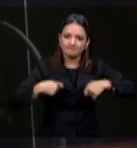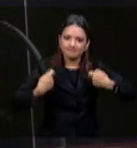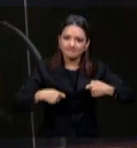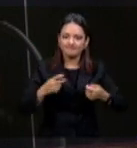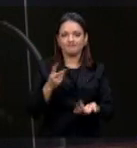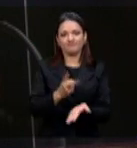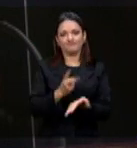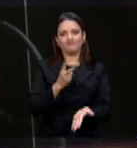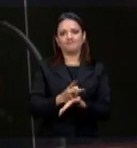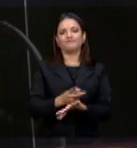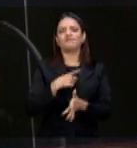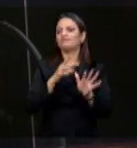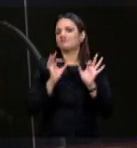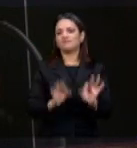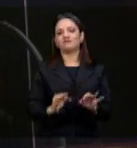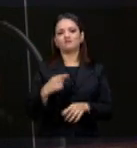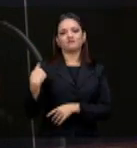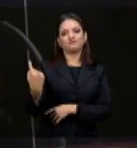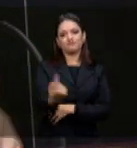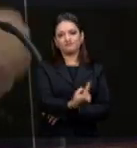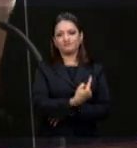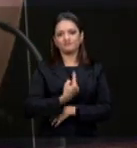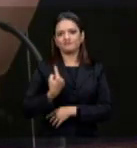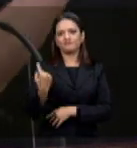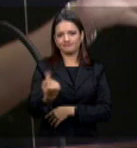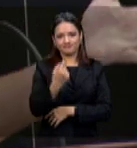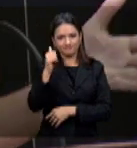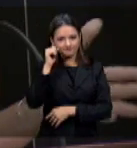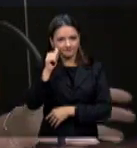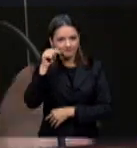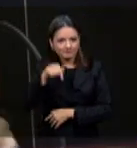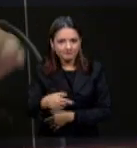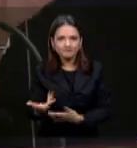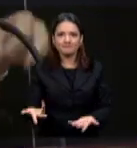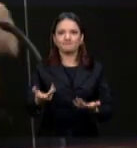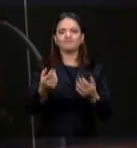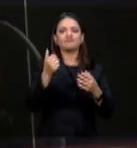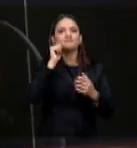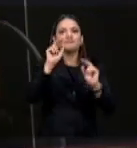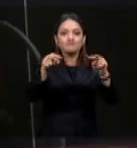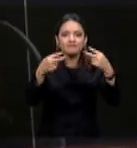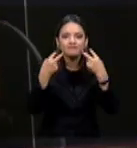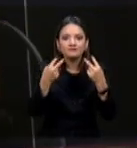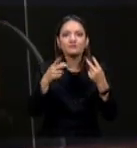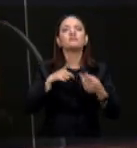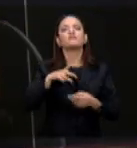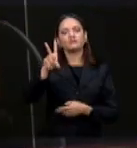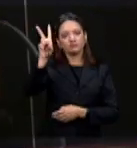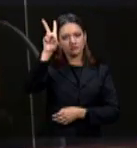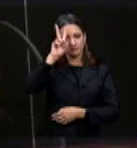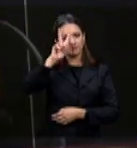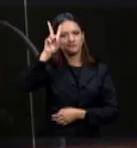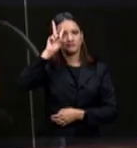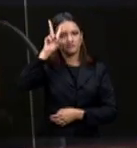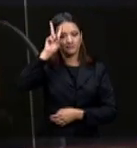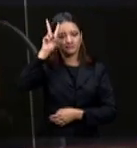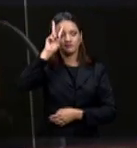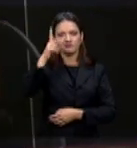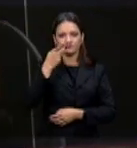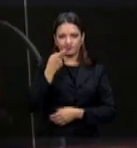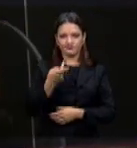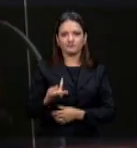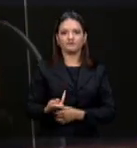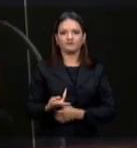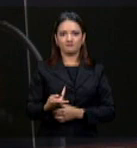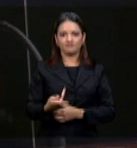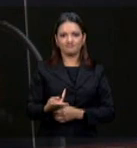que todas nós que estamos aqui, todas nós que estamos assistindo à transmissão, tem alguma história para contar. Alguma